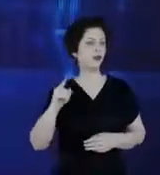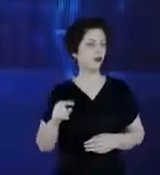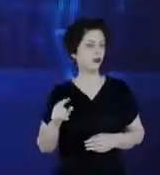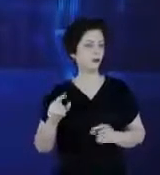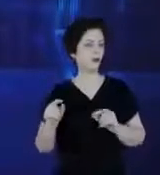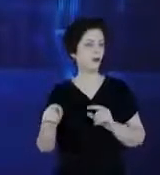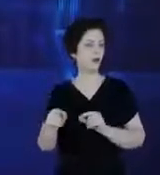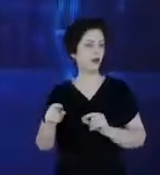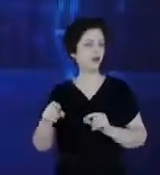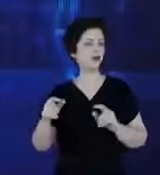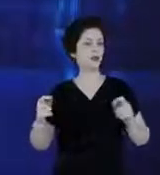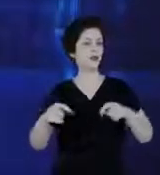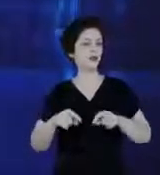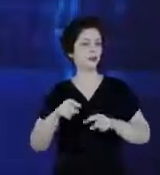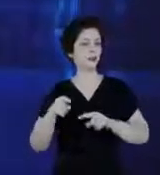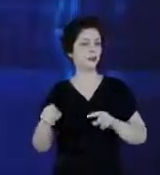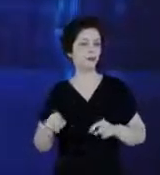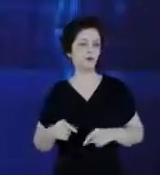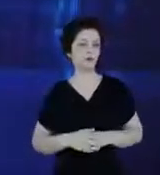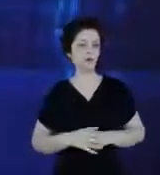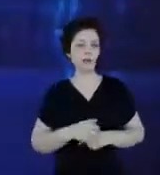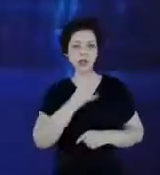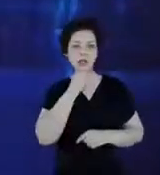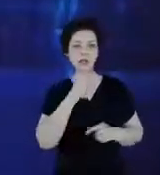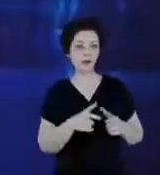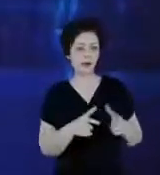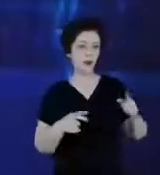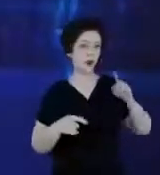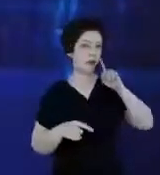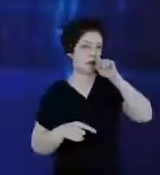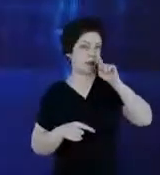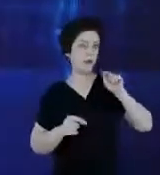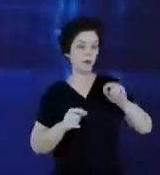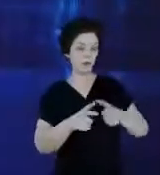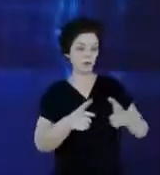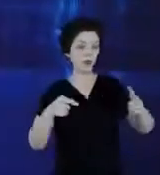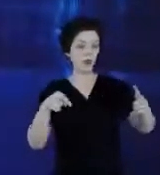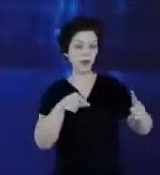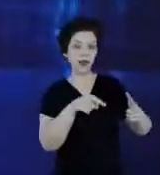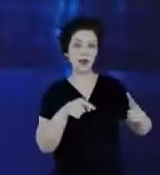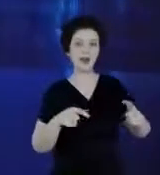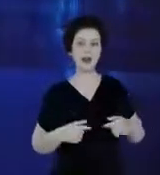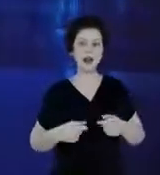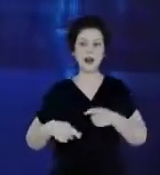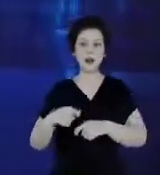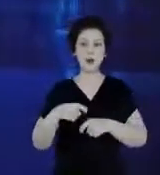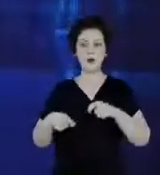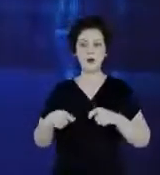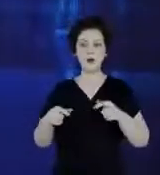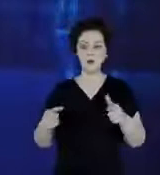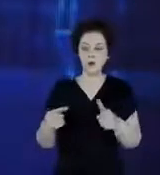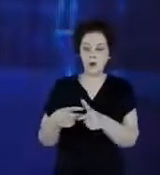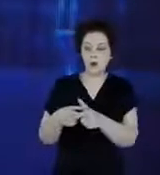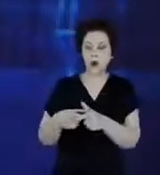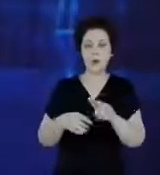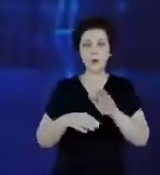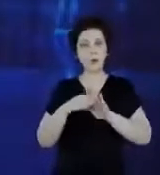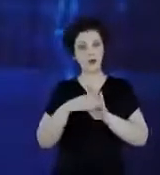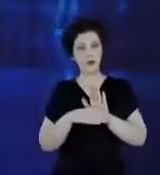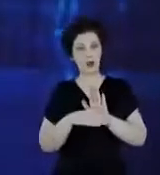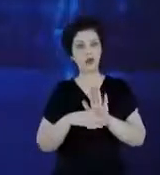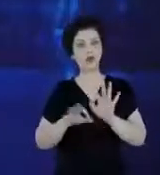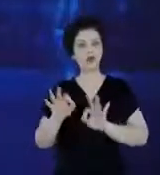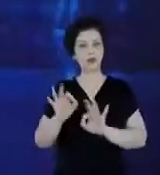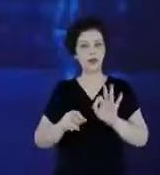essa possibilidade de você aumentar o risco em que o negócio possa ter, o projeto possa ter. Nós